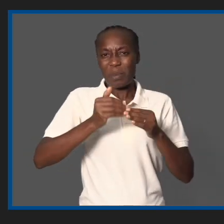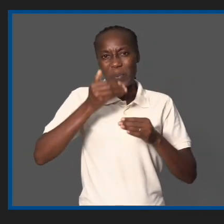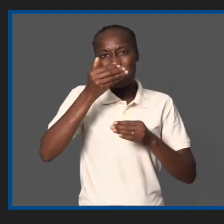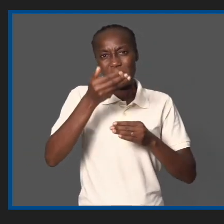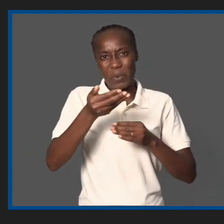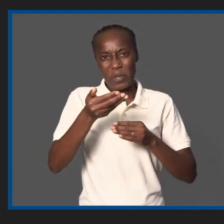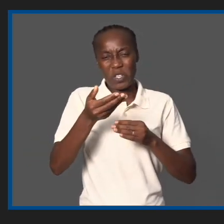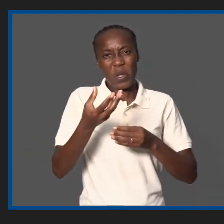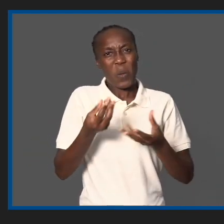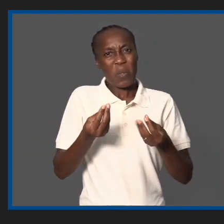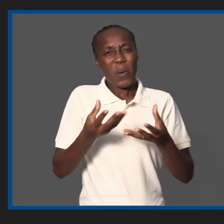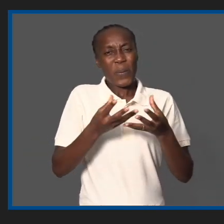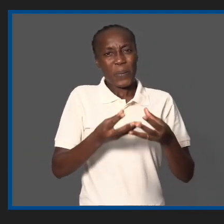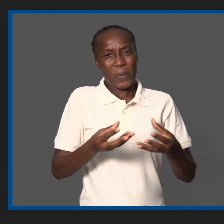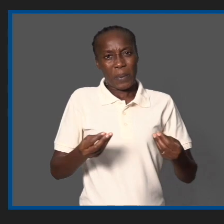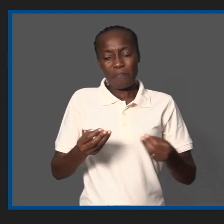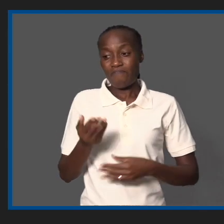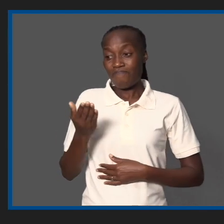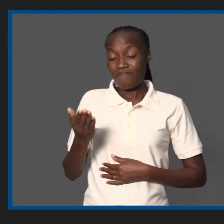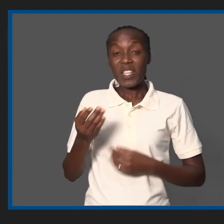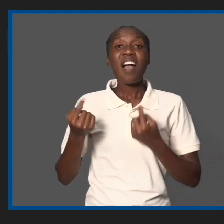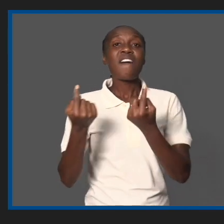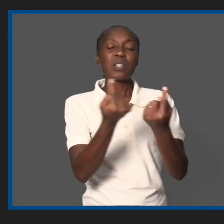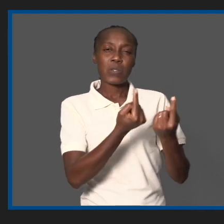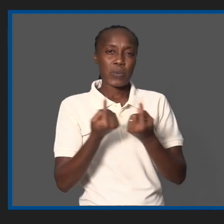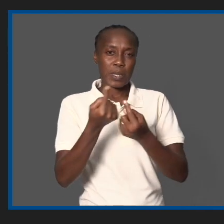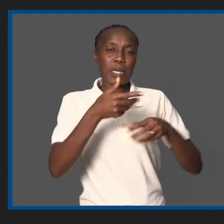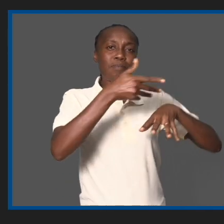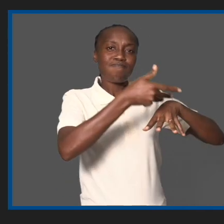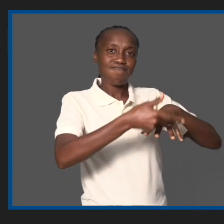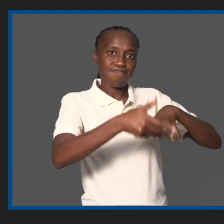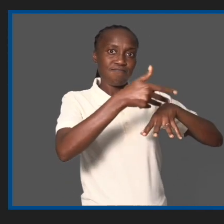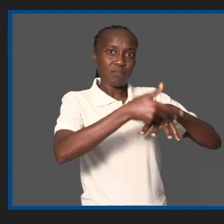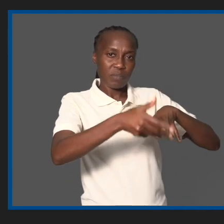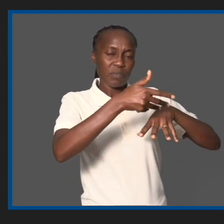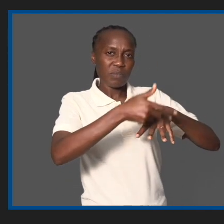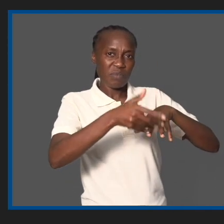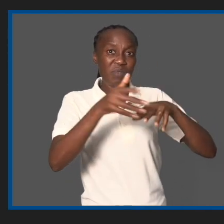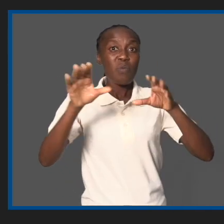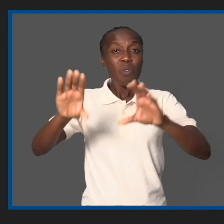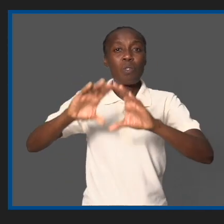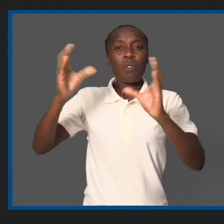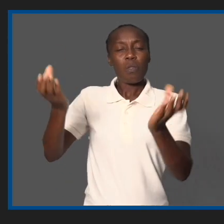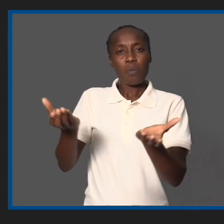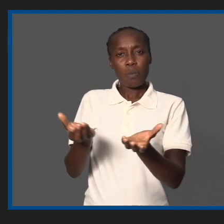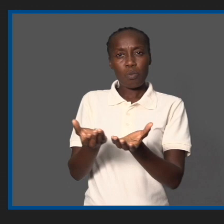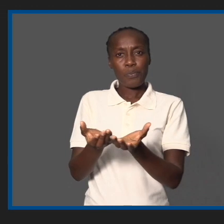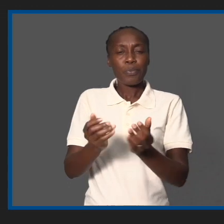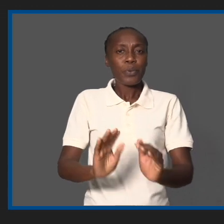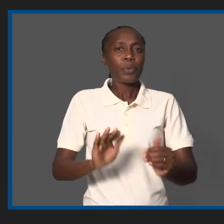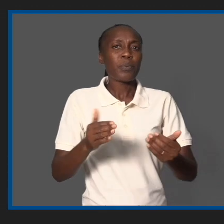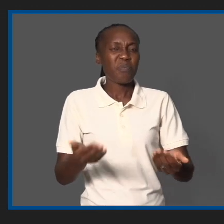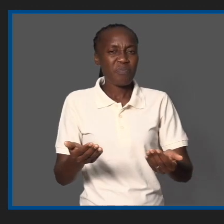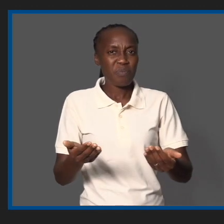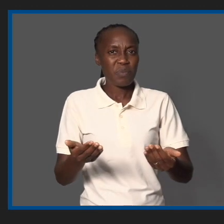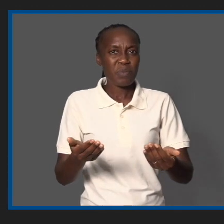preferi tirar a dor. A situação da fístula obstétrica no mundo é que